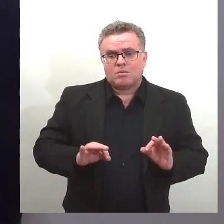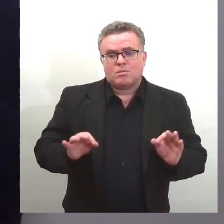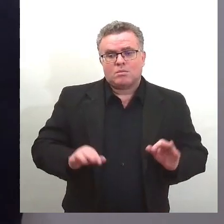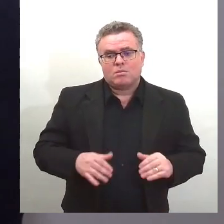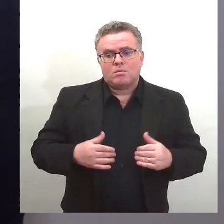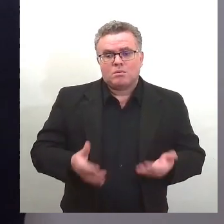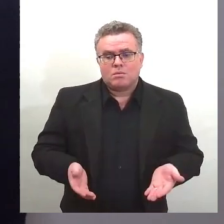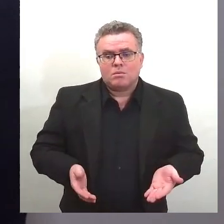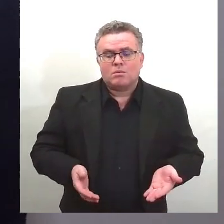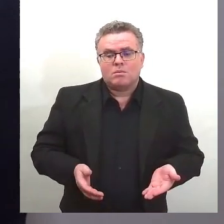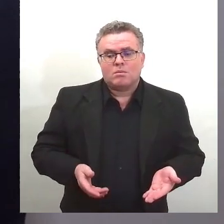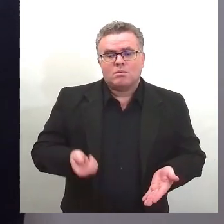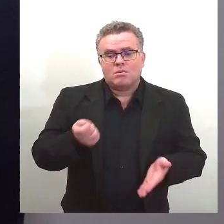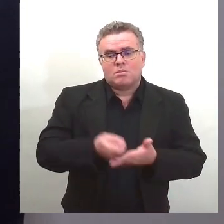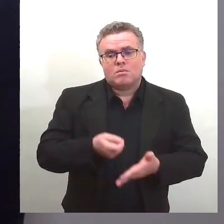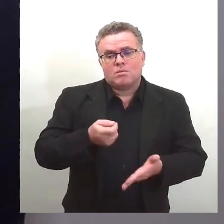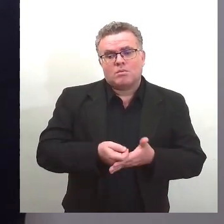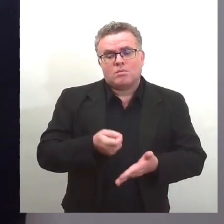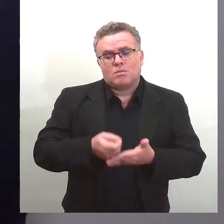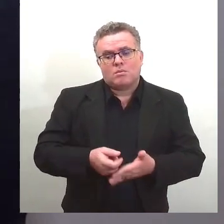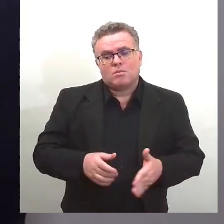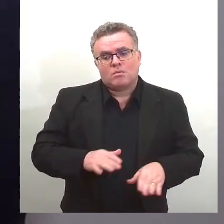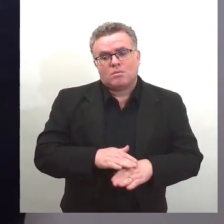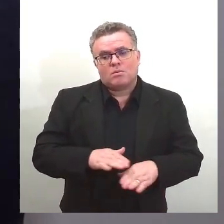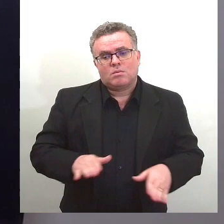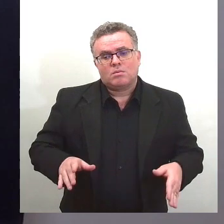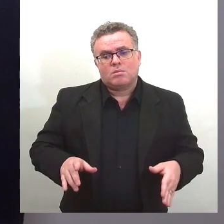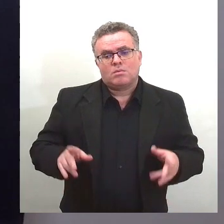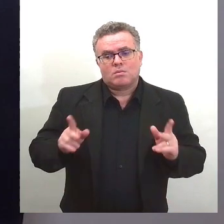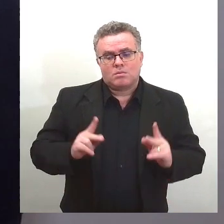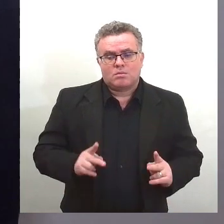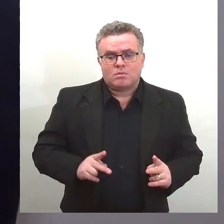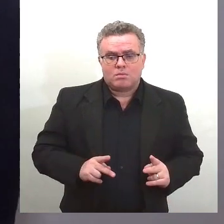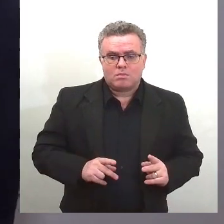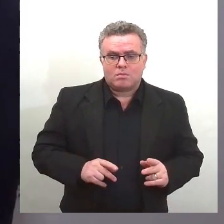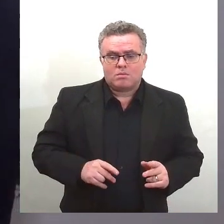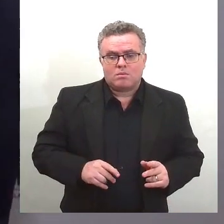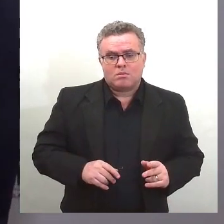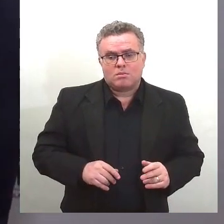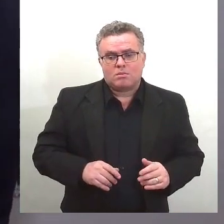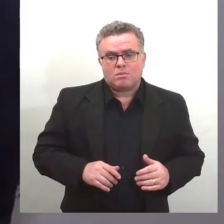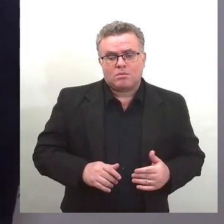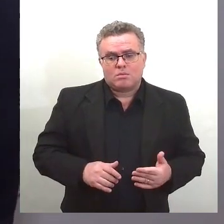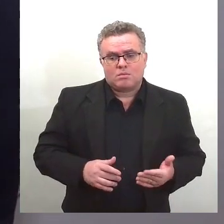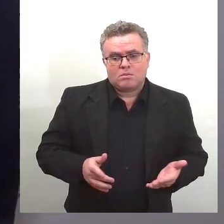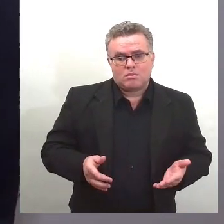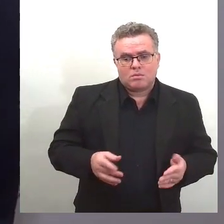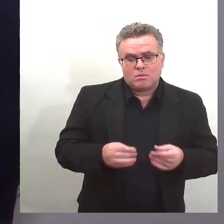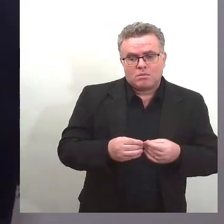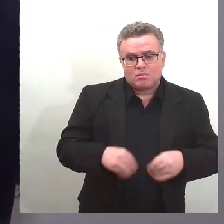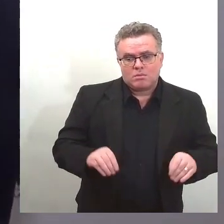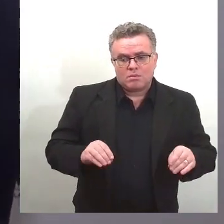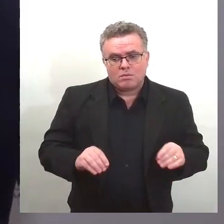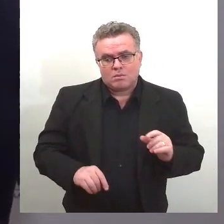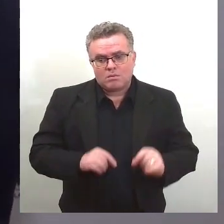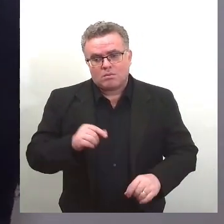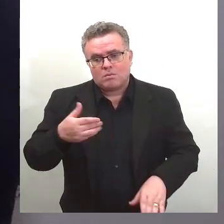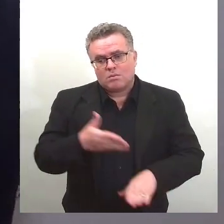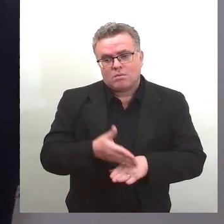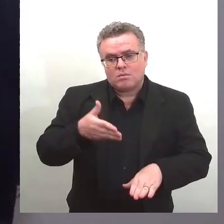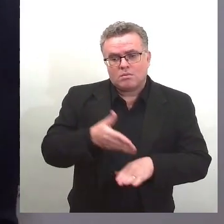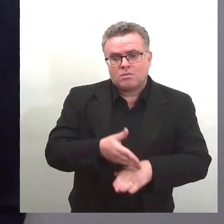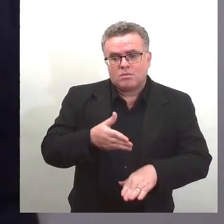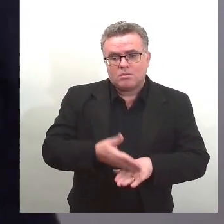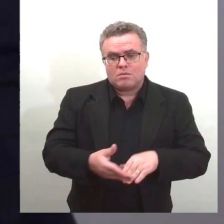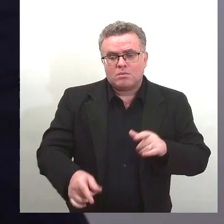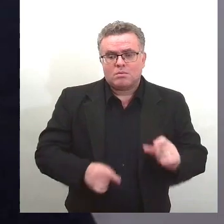imposta pela secretaria sem uma discussão com a comunidade escolar, prejudicando o acesso aos alunos nesse início de ano